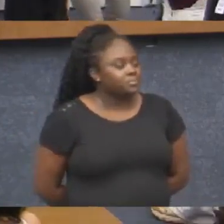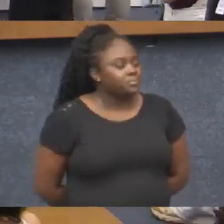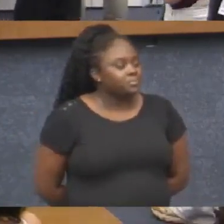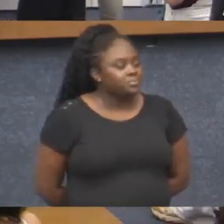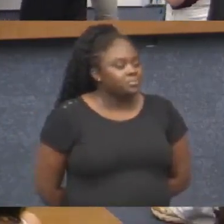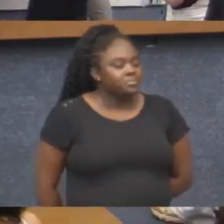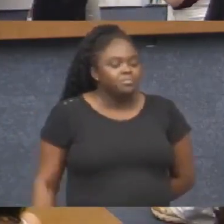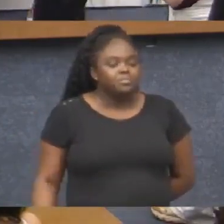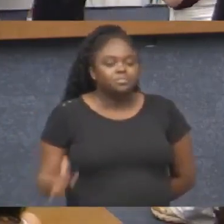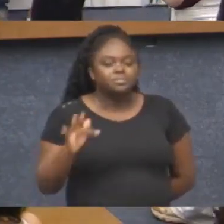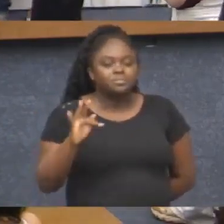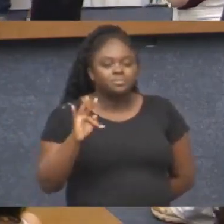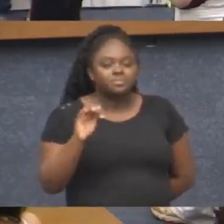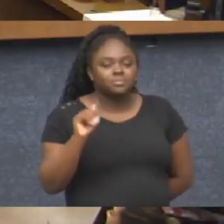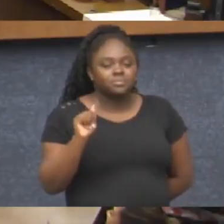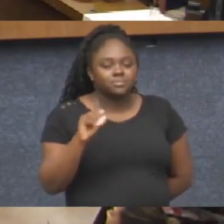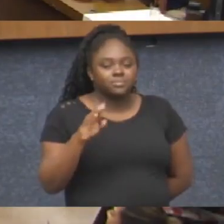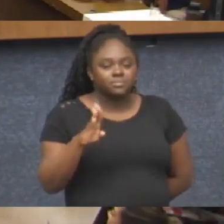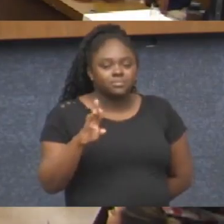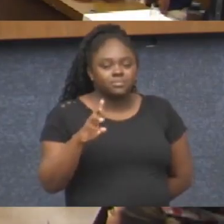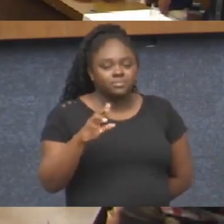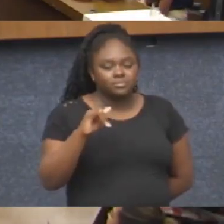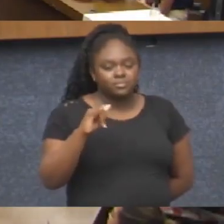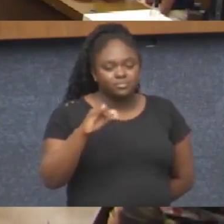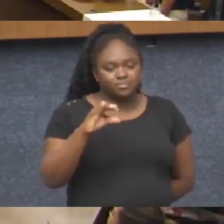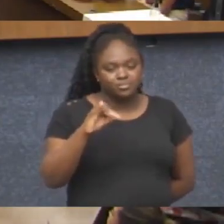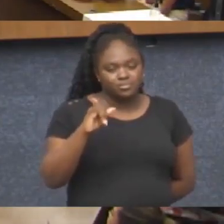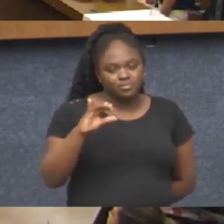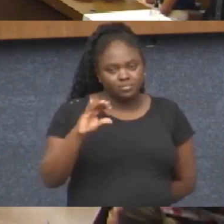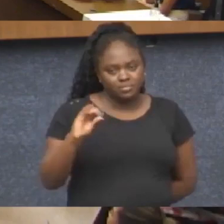E Fabrício Júnior da Silva Andrade.